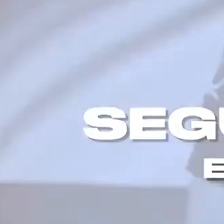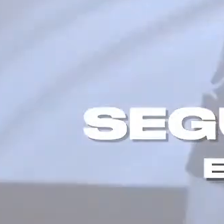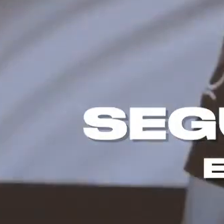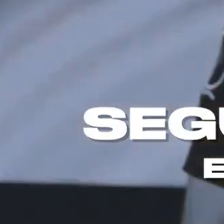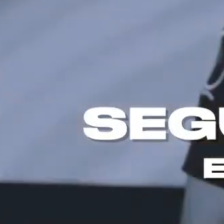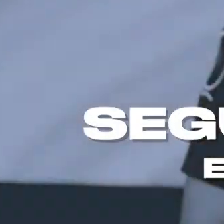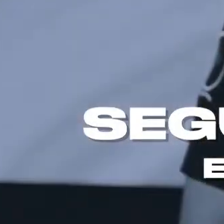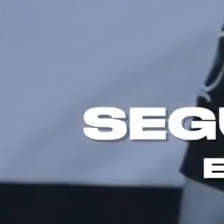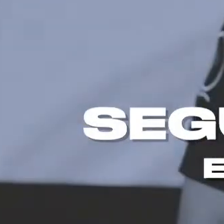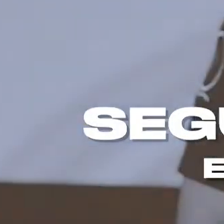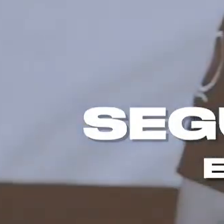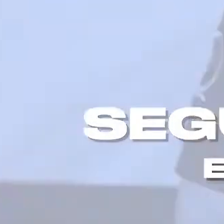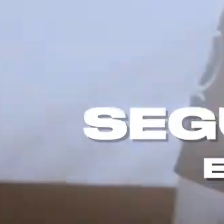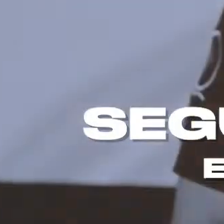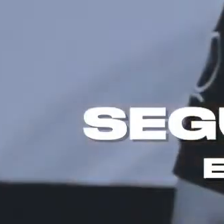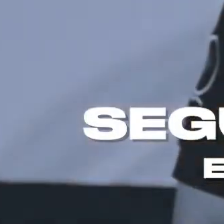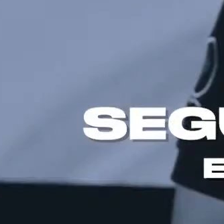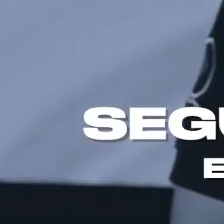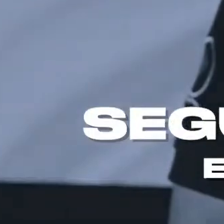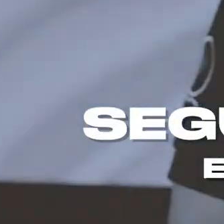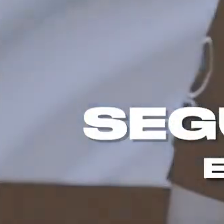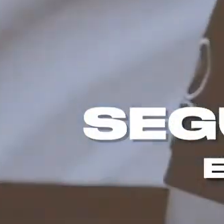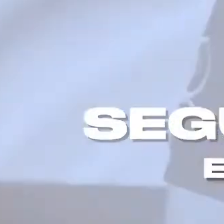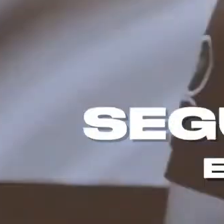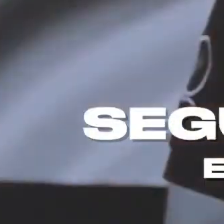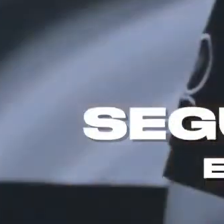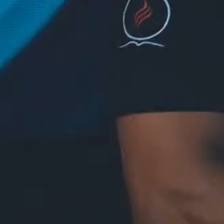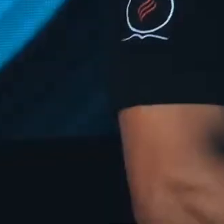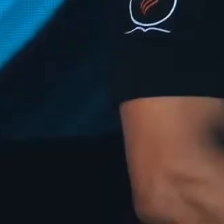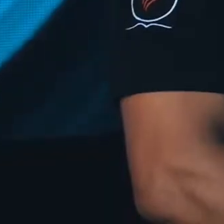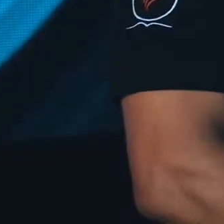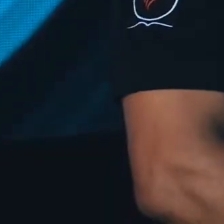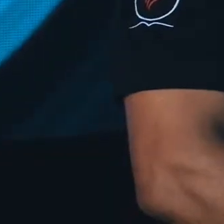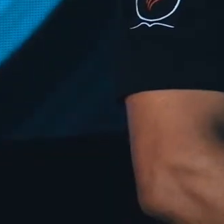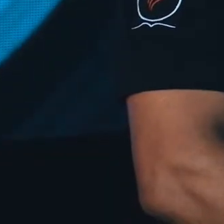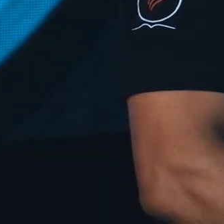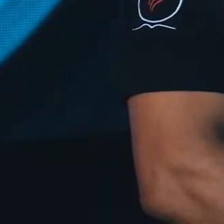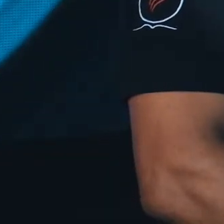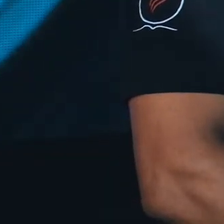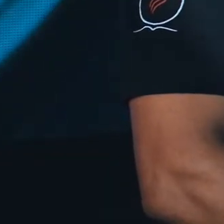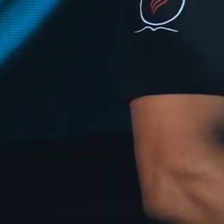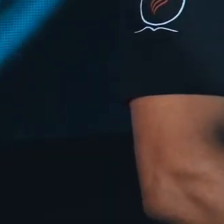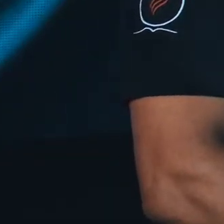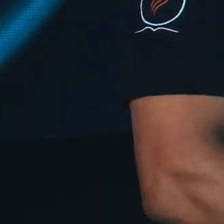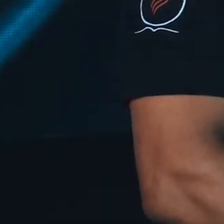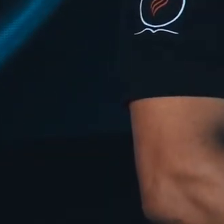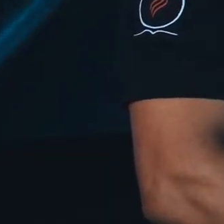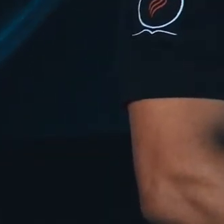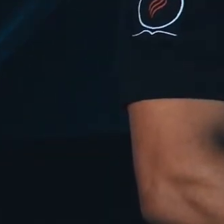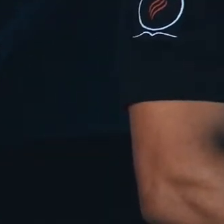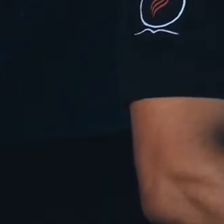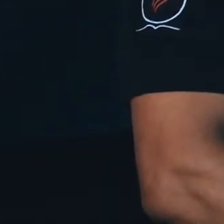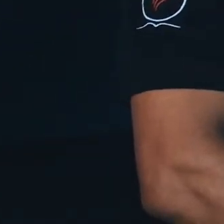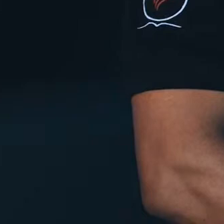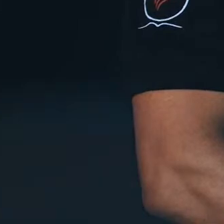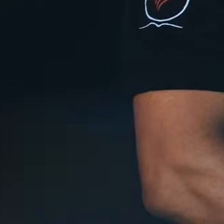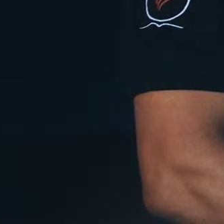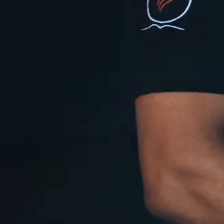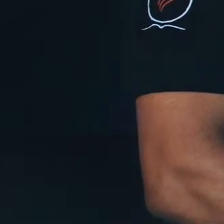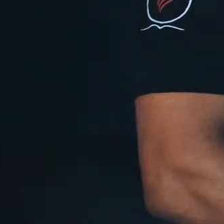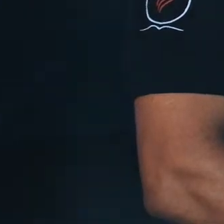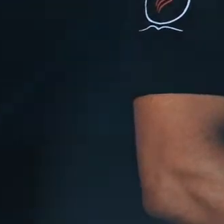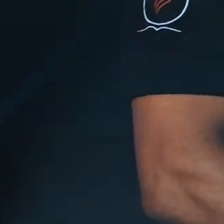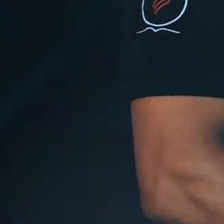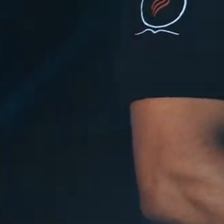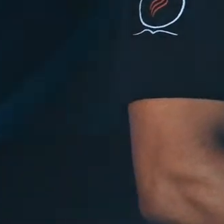palavra direcionada para casais, para edificação da sua casa. Além disso, durante o ano nós temos cursos importantíssimos